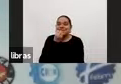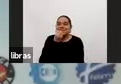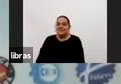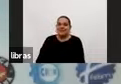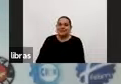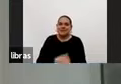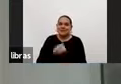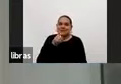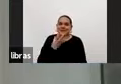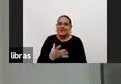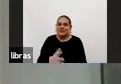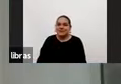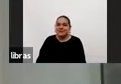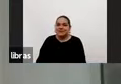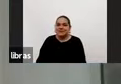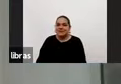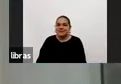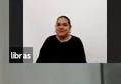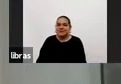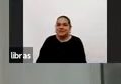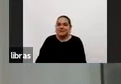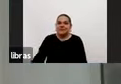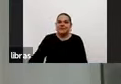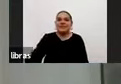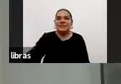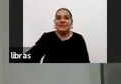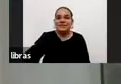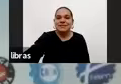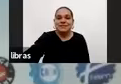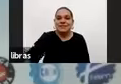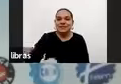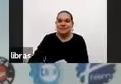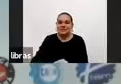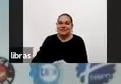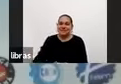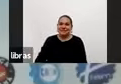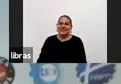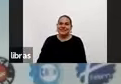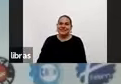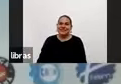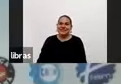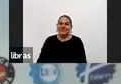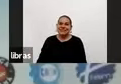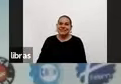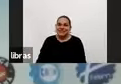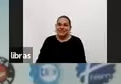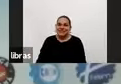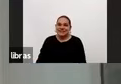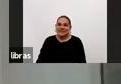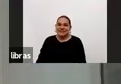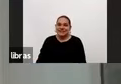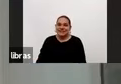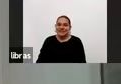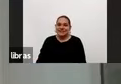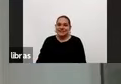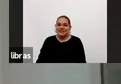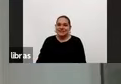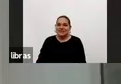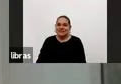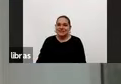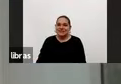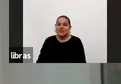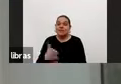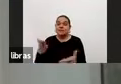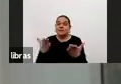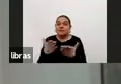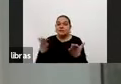hoje. Quase 70 anos, que bacana, que legal, precisamos falar mais sobre isso em outra oportunidade, bem bacana. Com certeza. Um grande